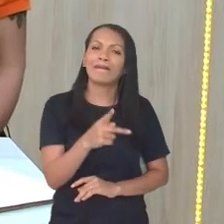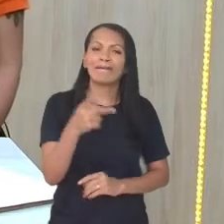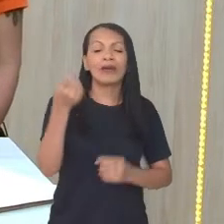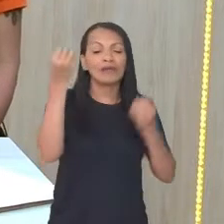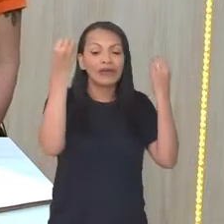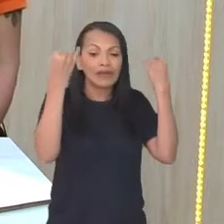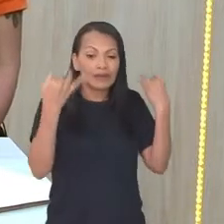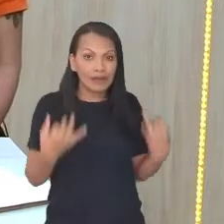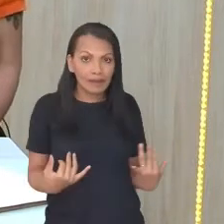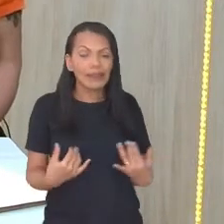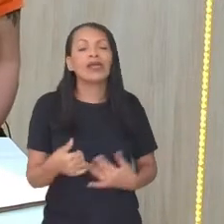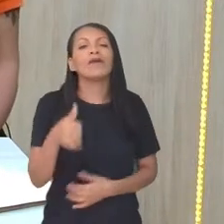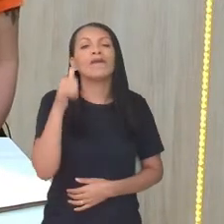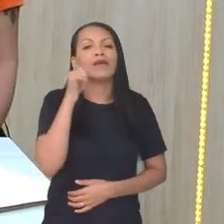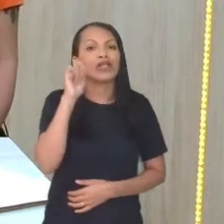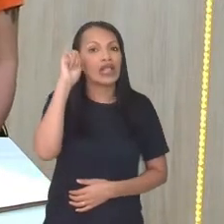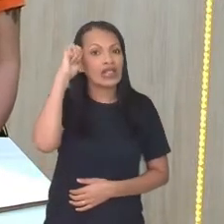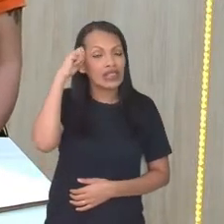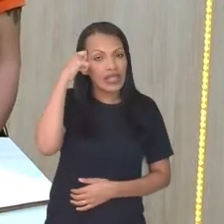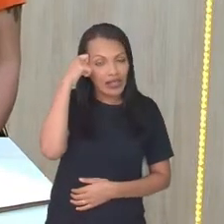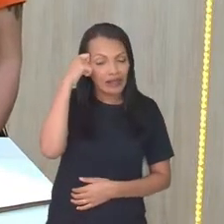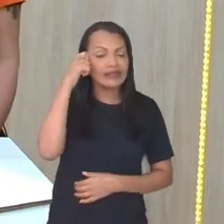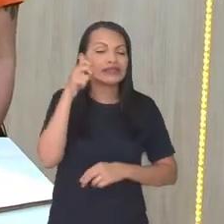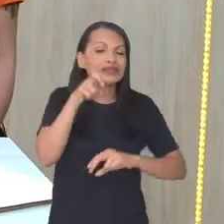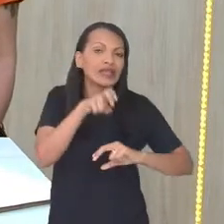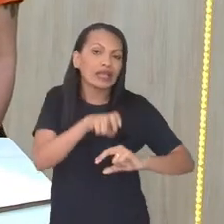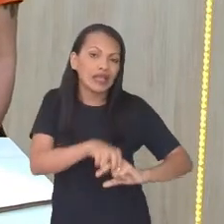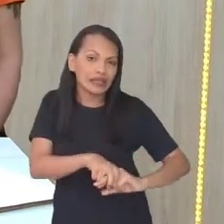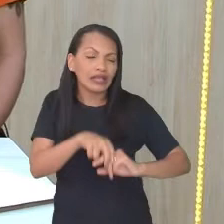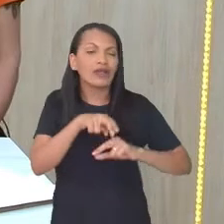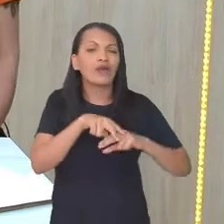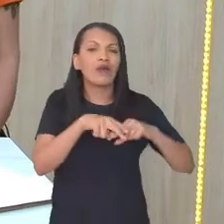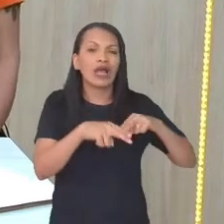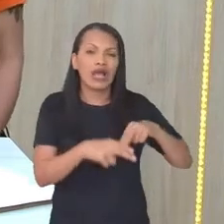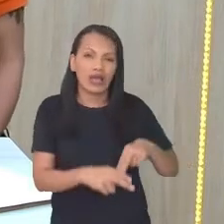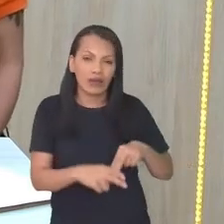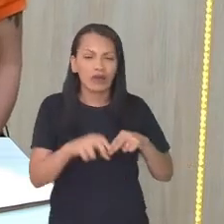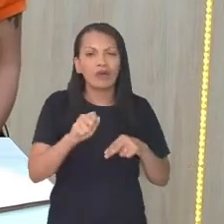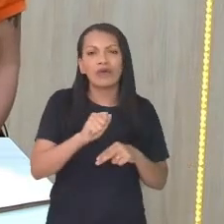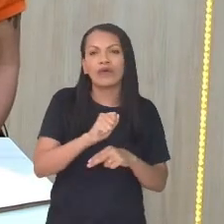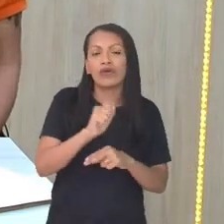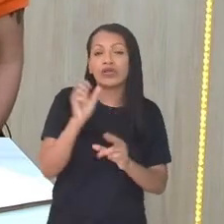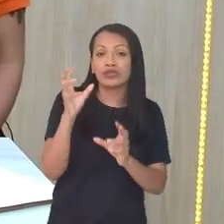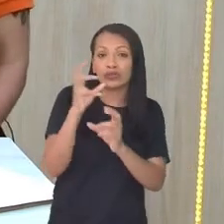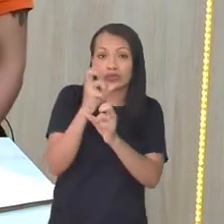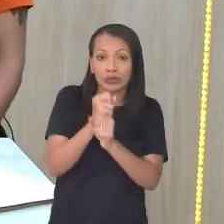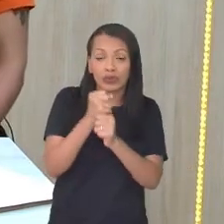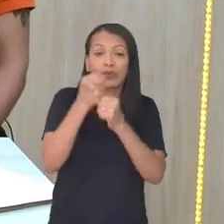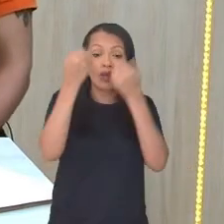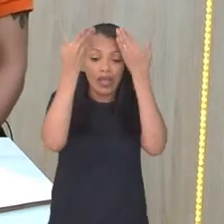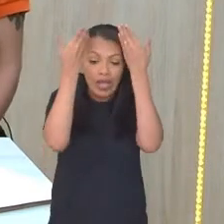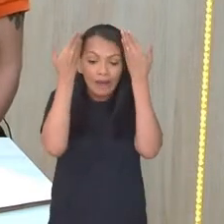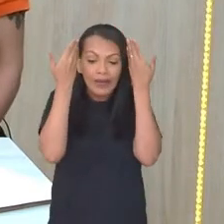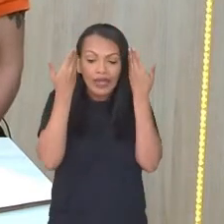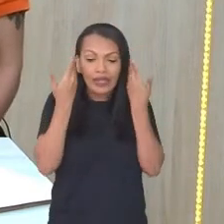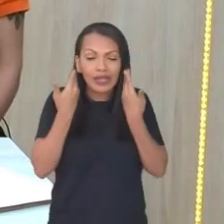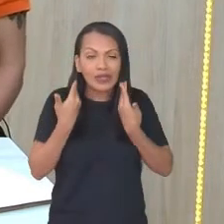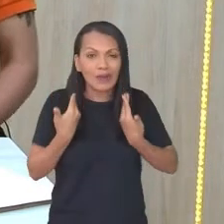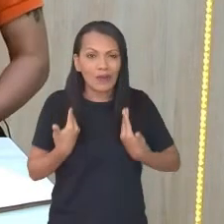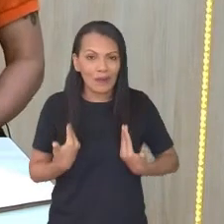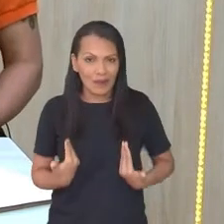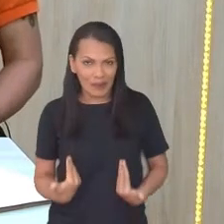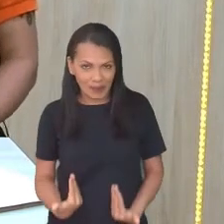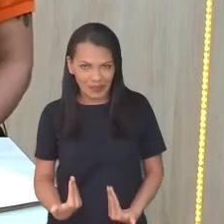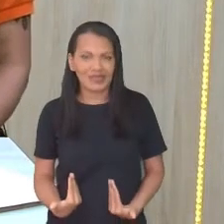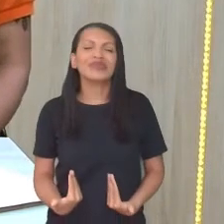estou sentada com a camisa laranja, uma calça escura, tenho um cabelo comprido, né? Então a gente vai falar hoje